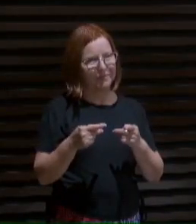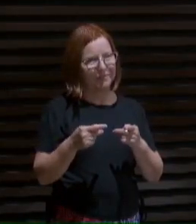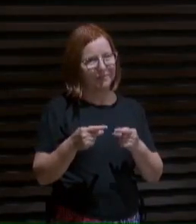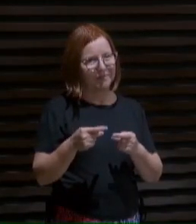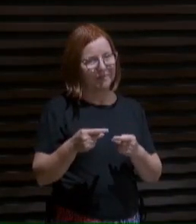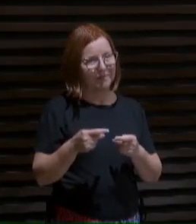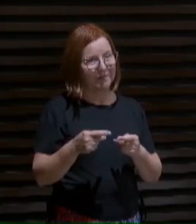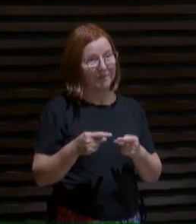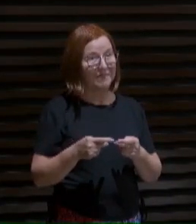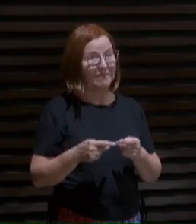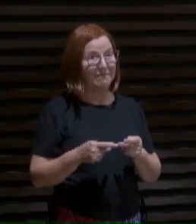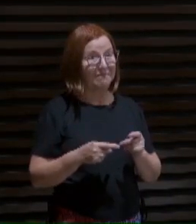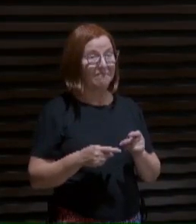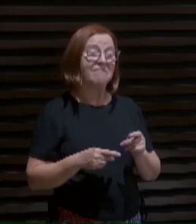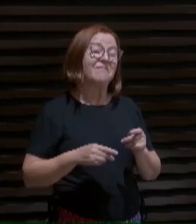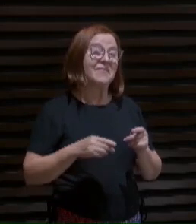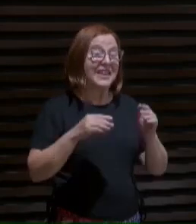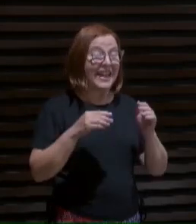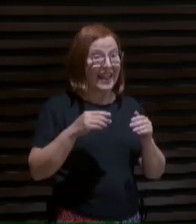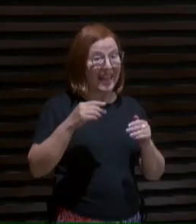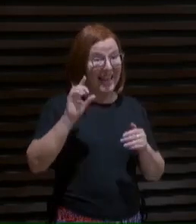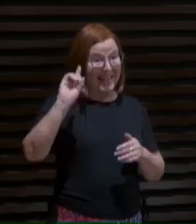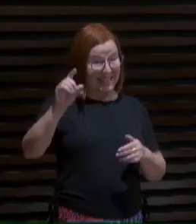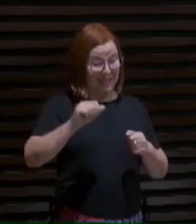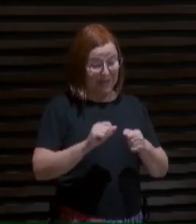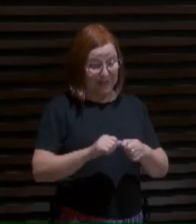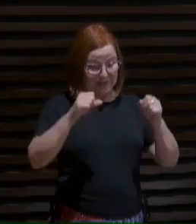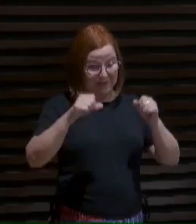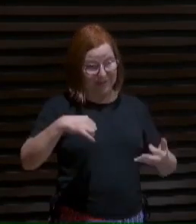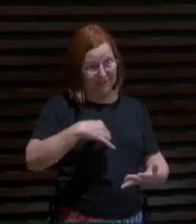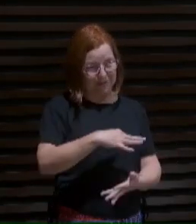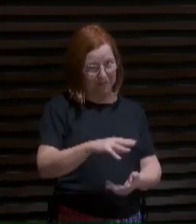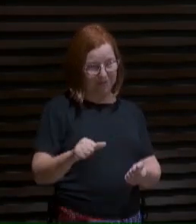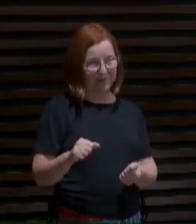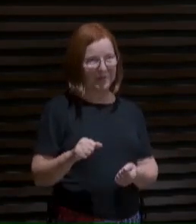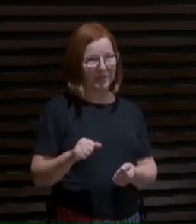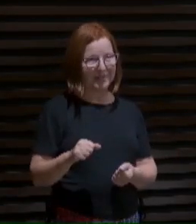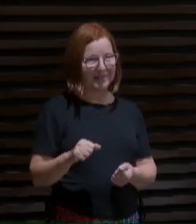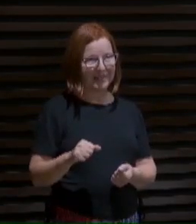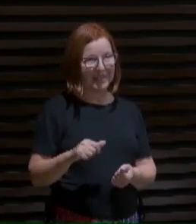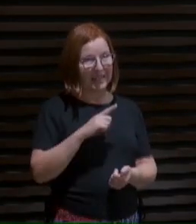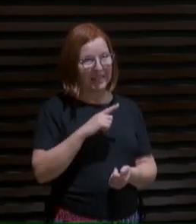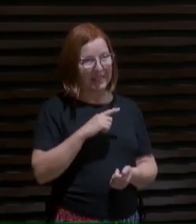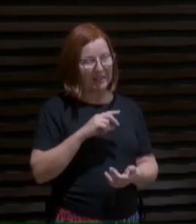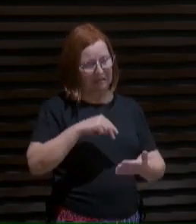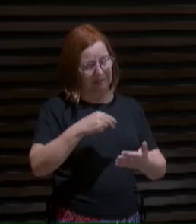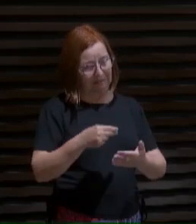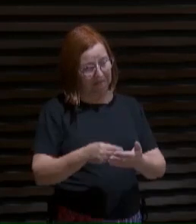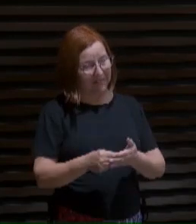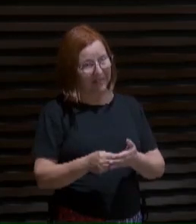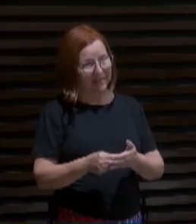este. Deus criou um mundo, o mundo teve uma queda cósmica, depois ele teve uma